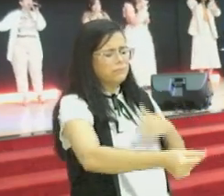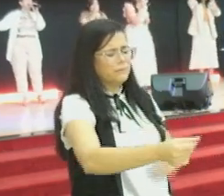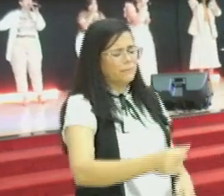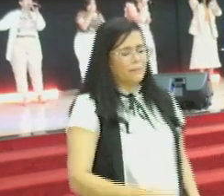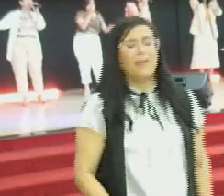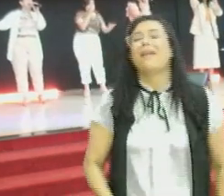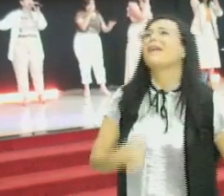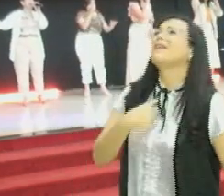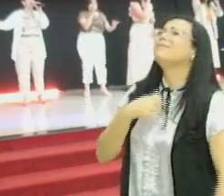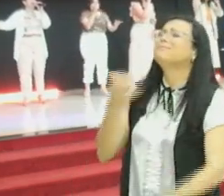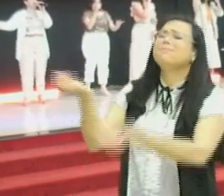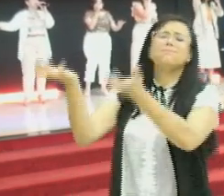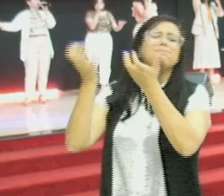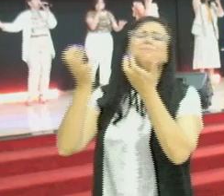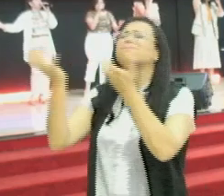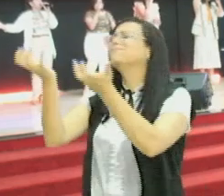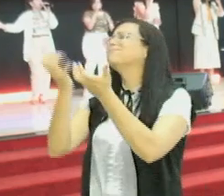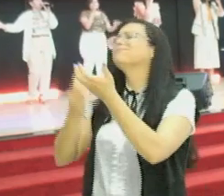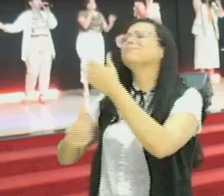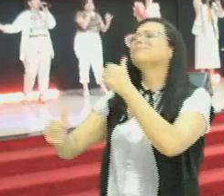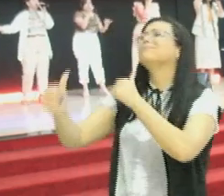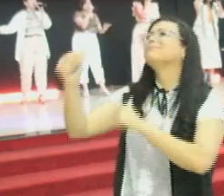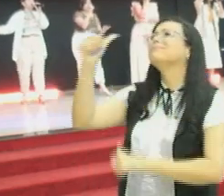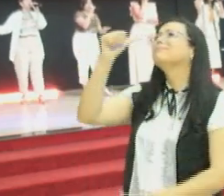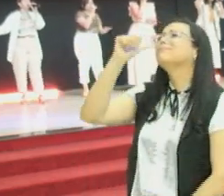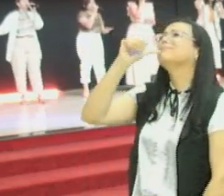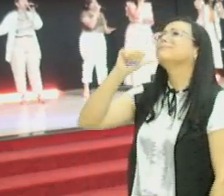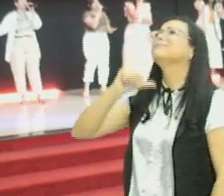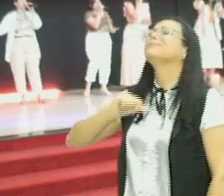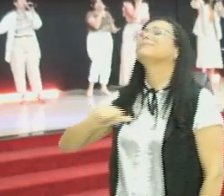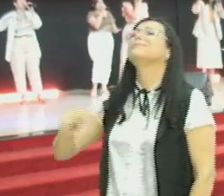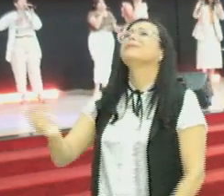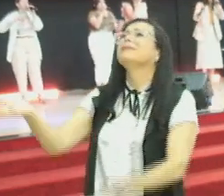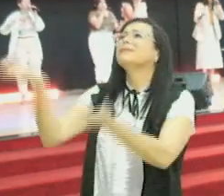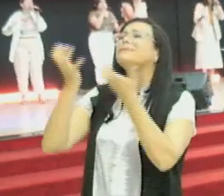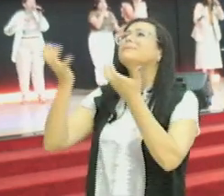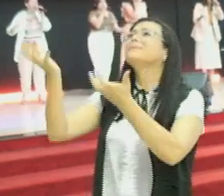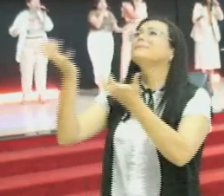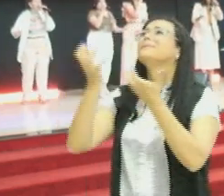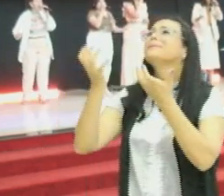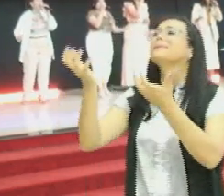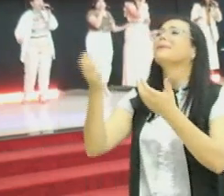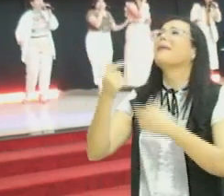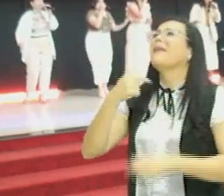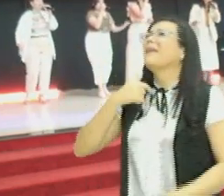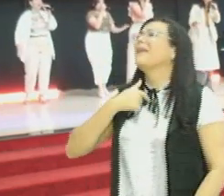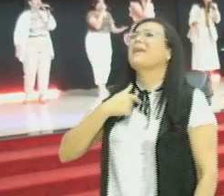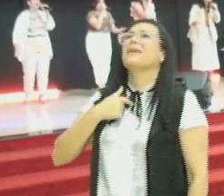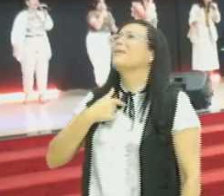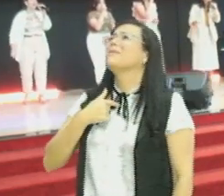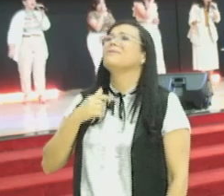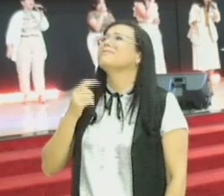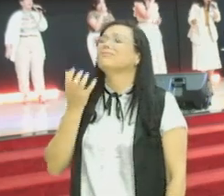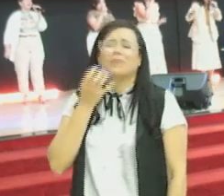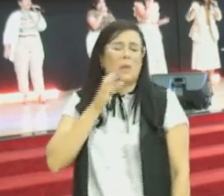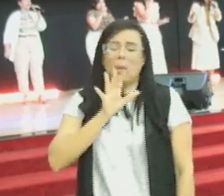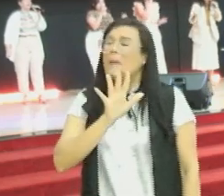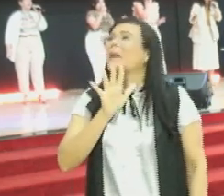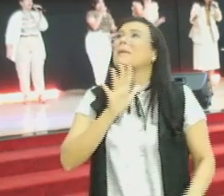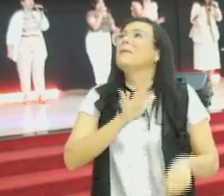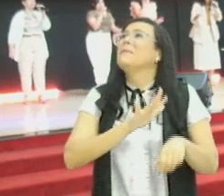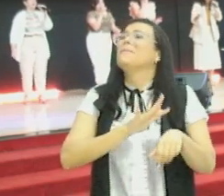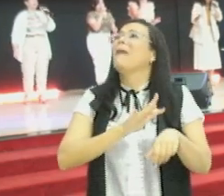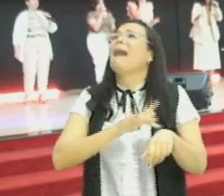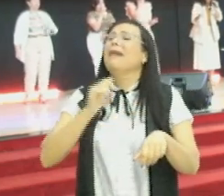Dá-me de beber, pois tenho sede. Não quero mais buscar